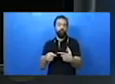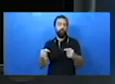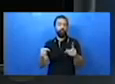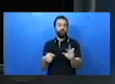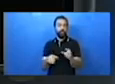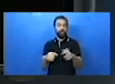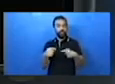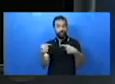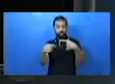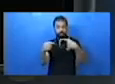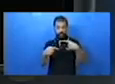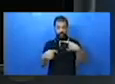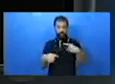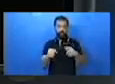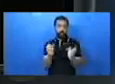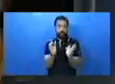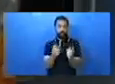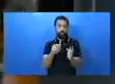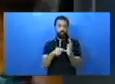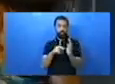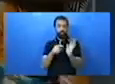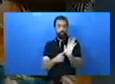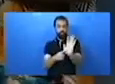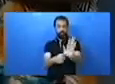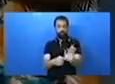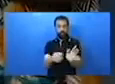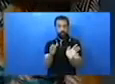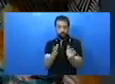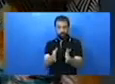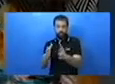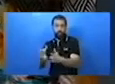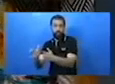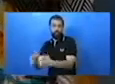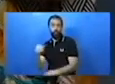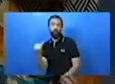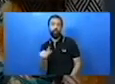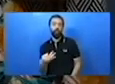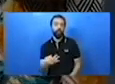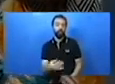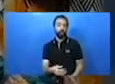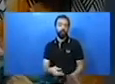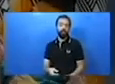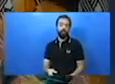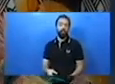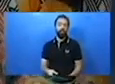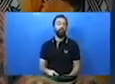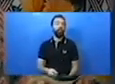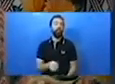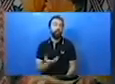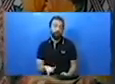quantas partes eu tenho que dividir. Então, se eu dividir por 4, cada parte